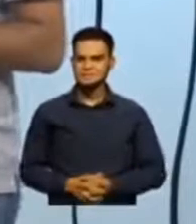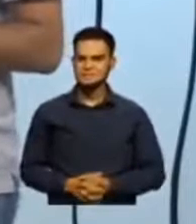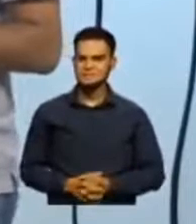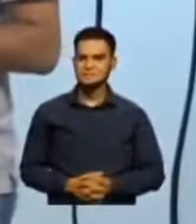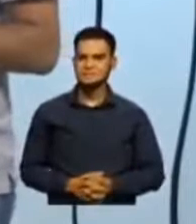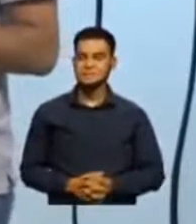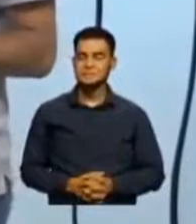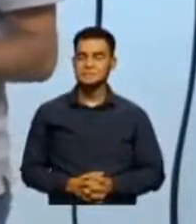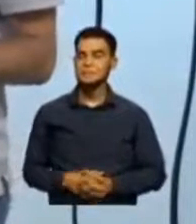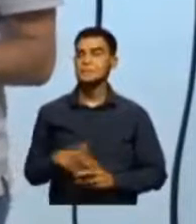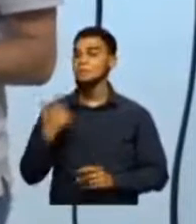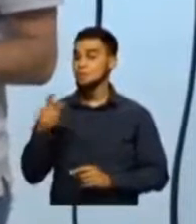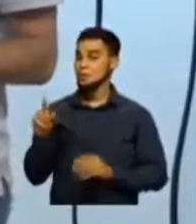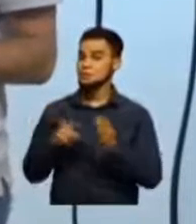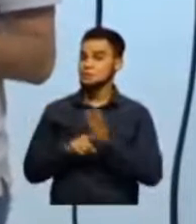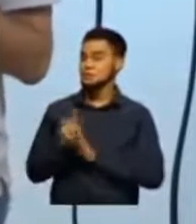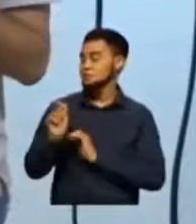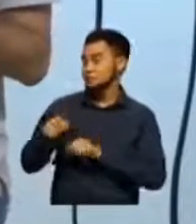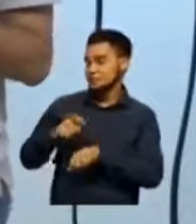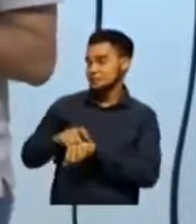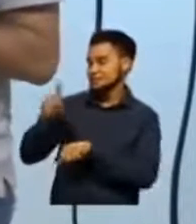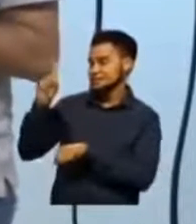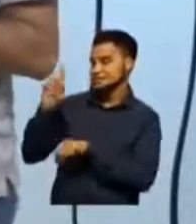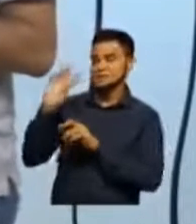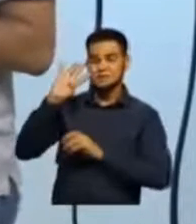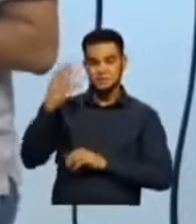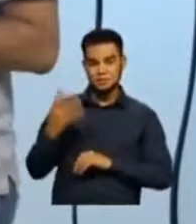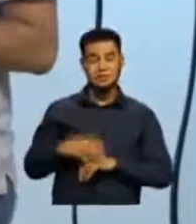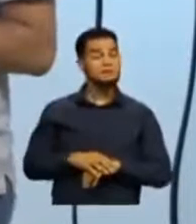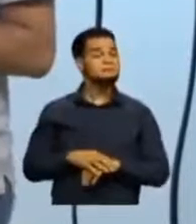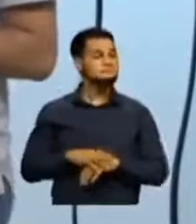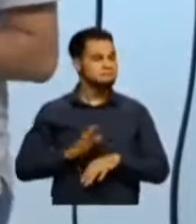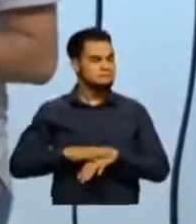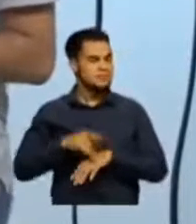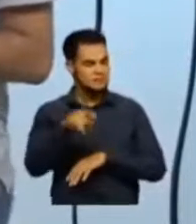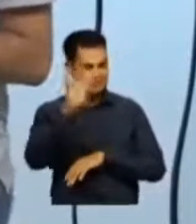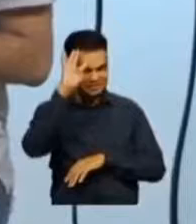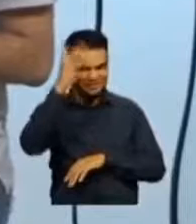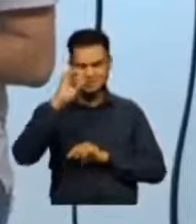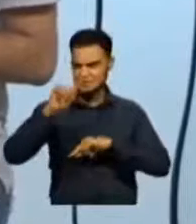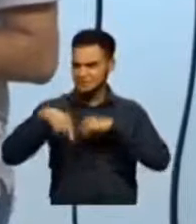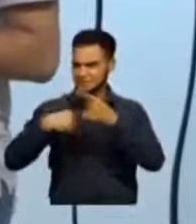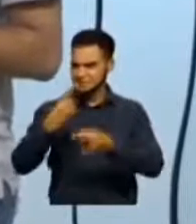para a gente resolver, mas não vai dar tempo. Deixo essa daqui para vocês resolverem